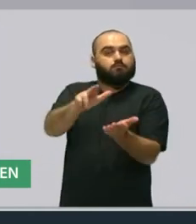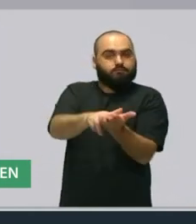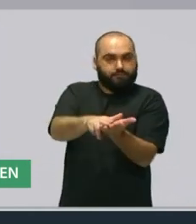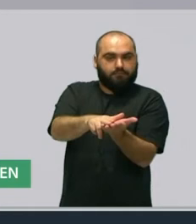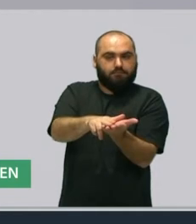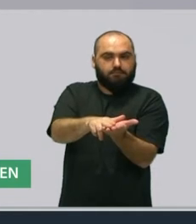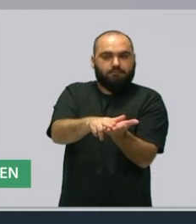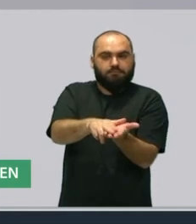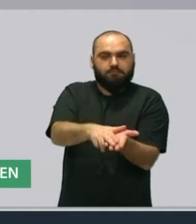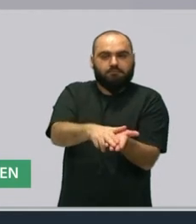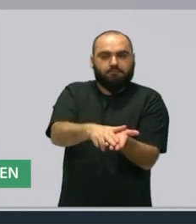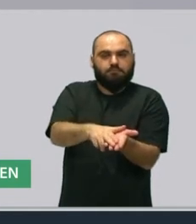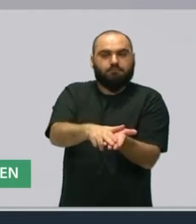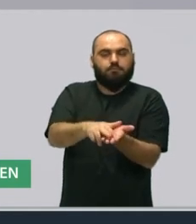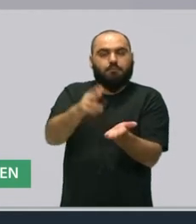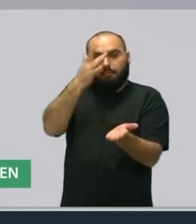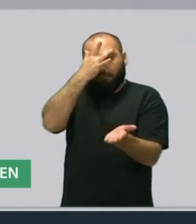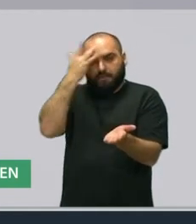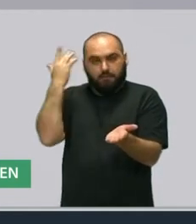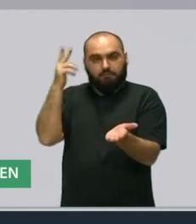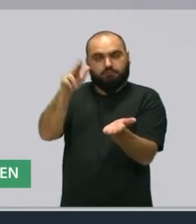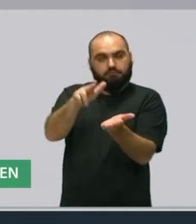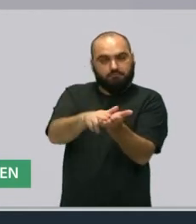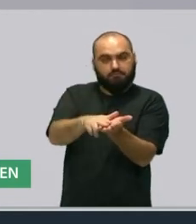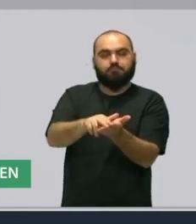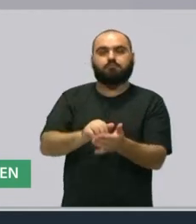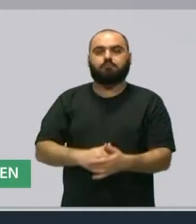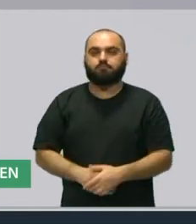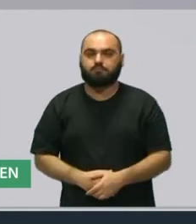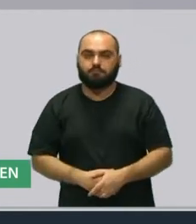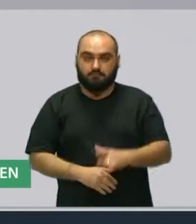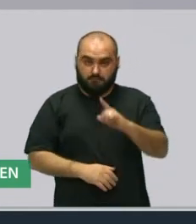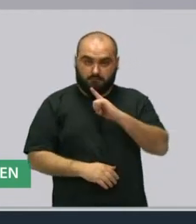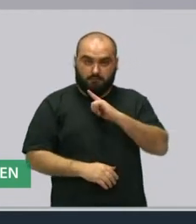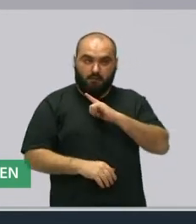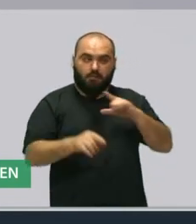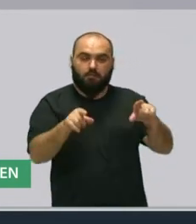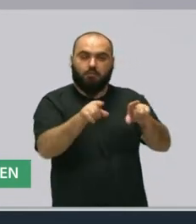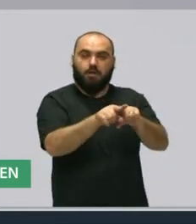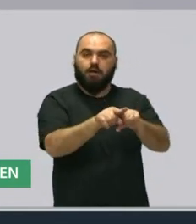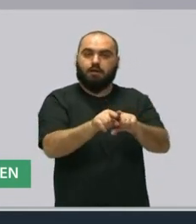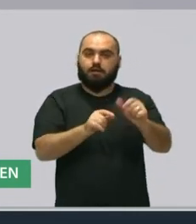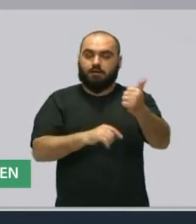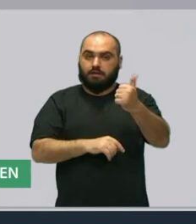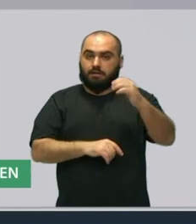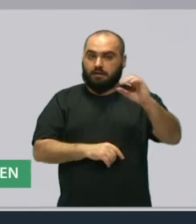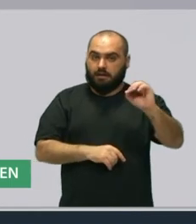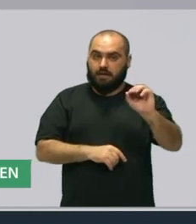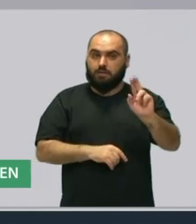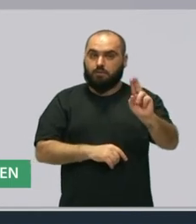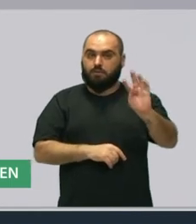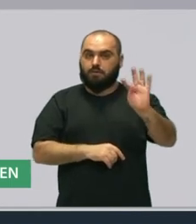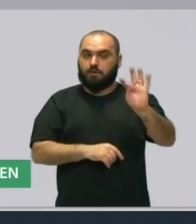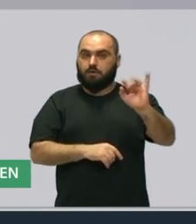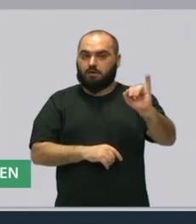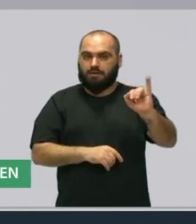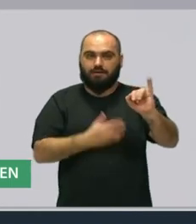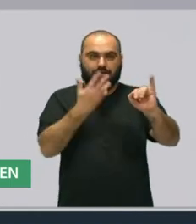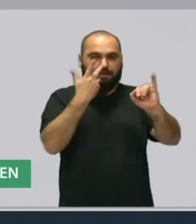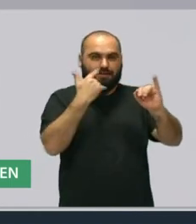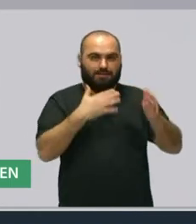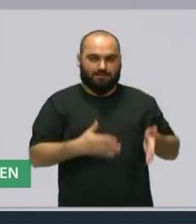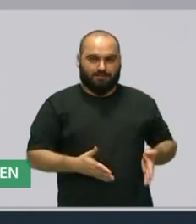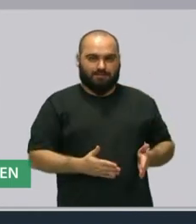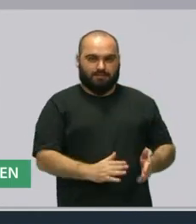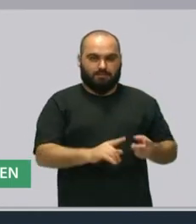novos leitos de internação. Além disso, nós teremos 10 leitos de UTI neonatal,